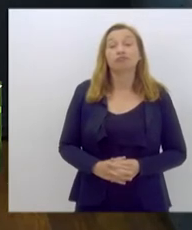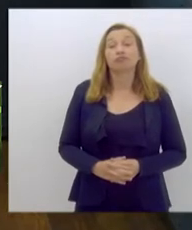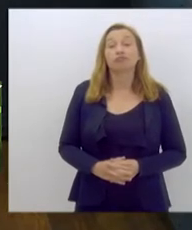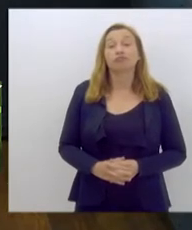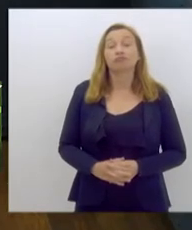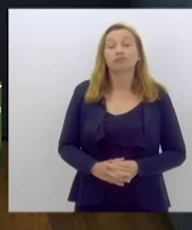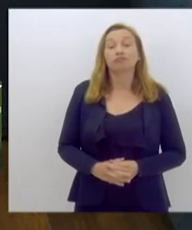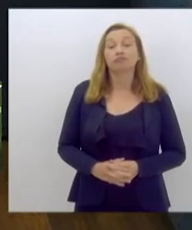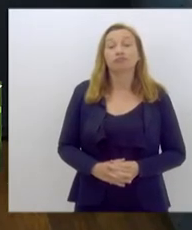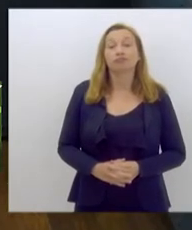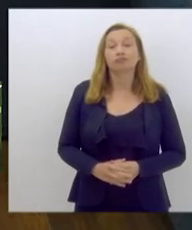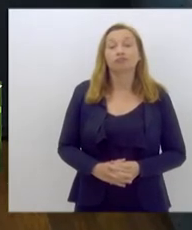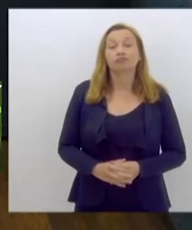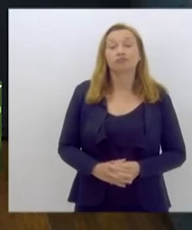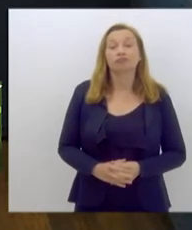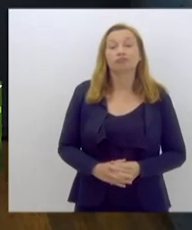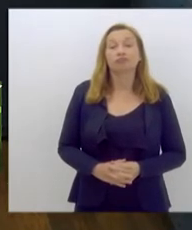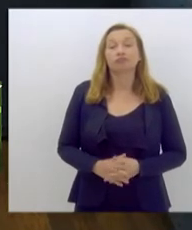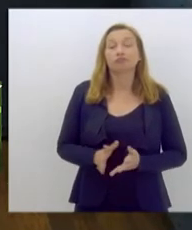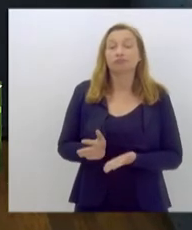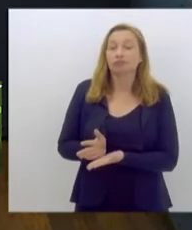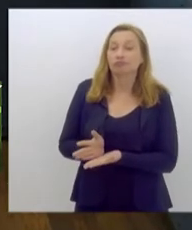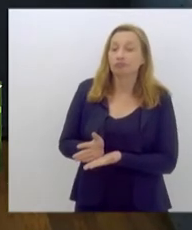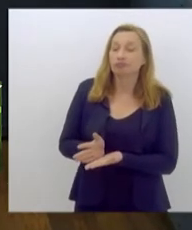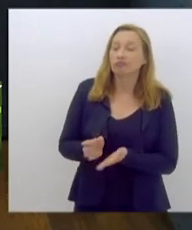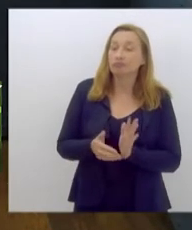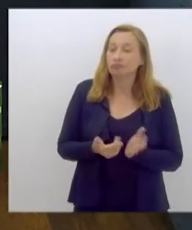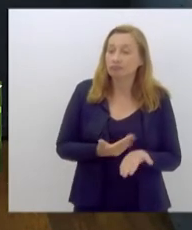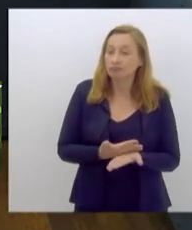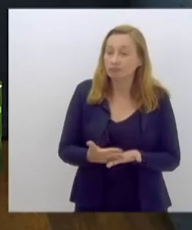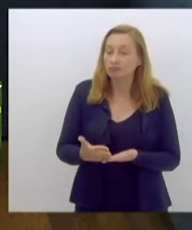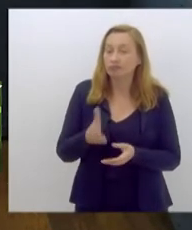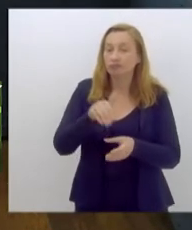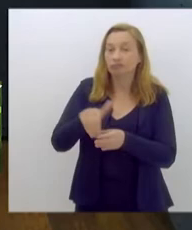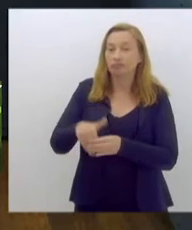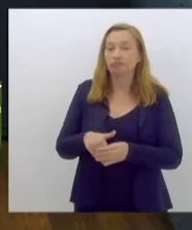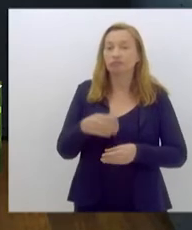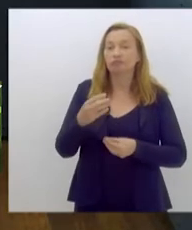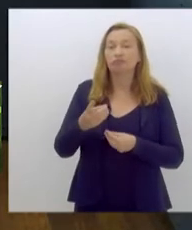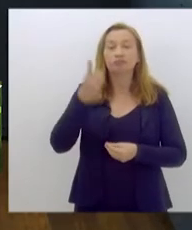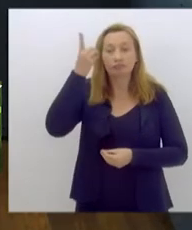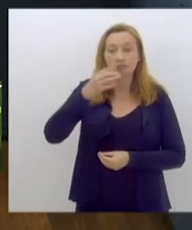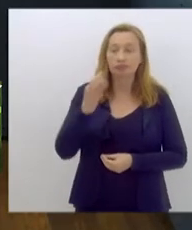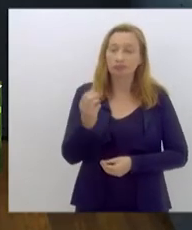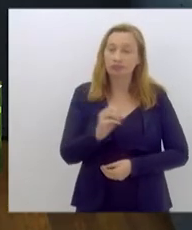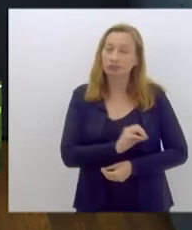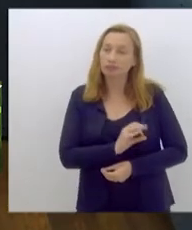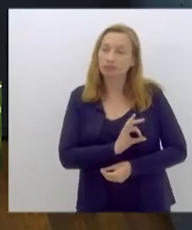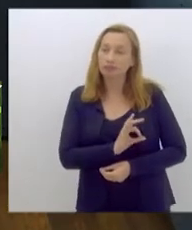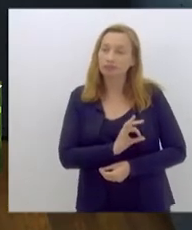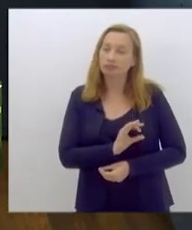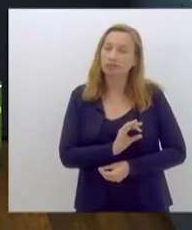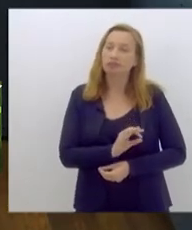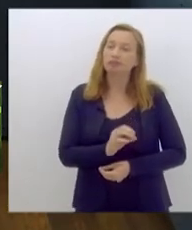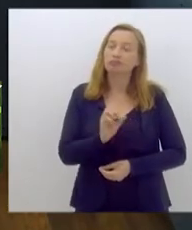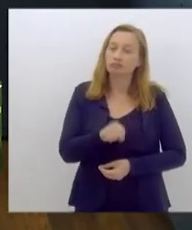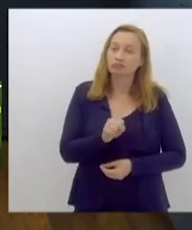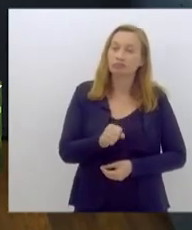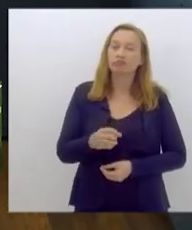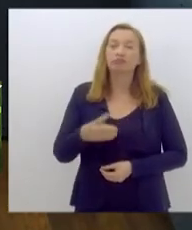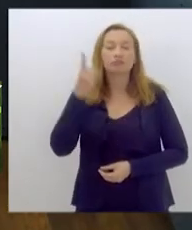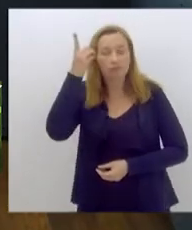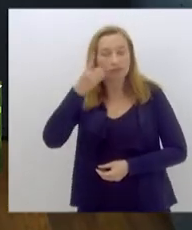eu passo a apurar os votos. Como votou o deputado Chico Machado? Favorável.